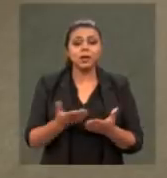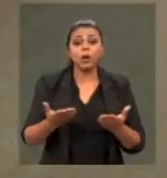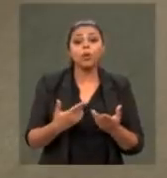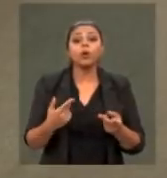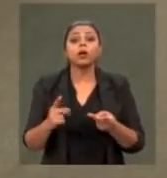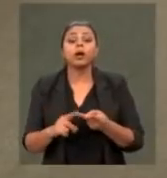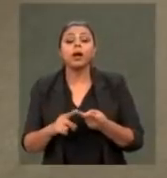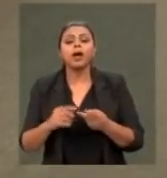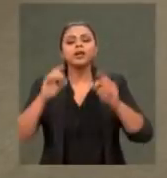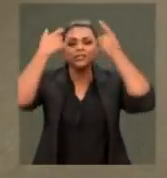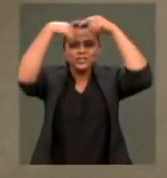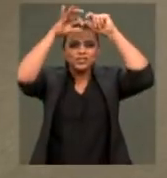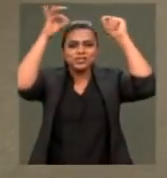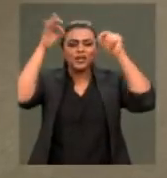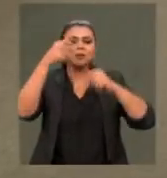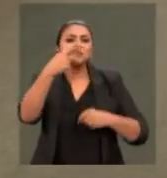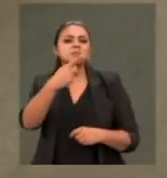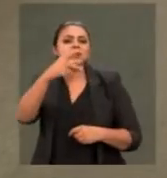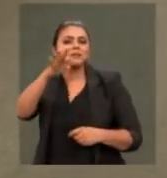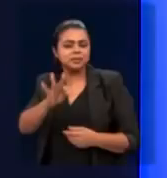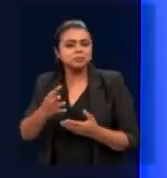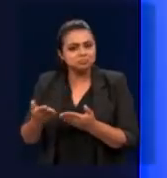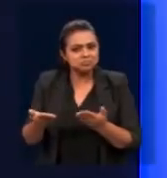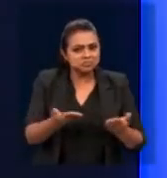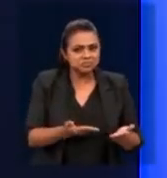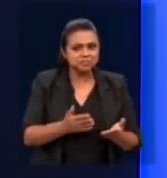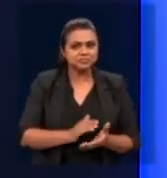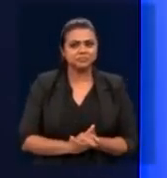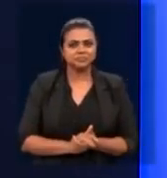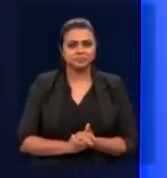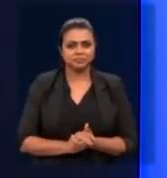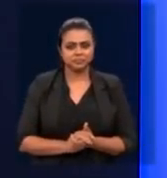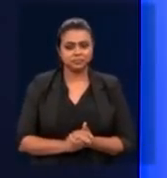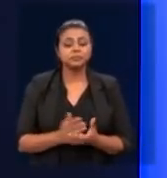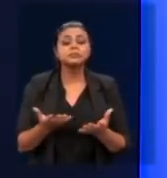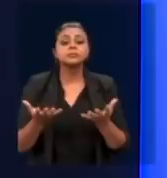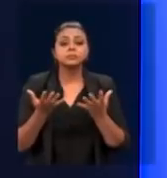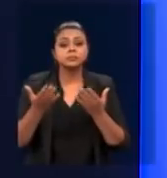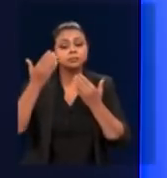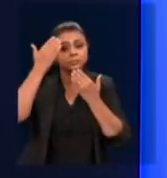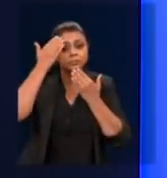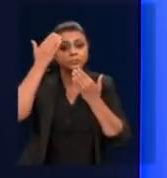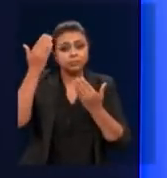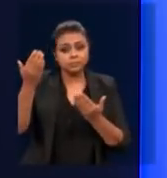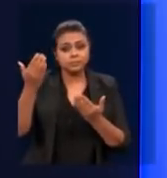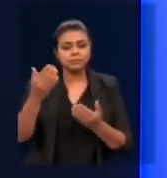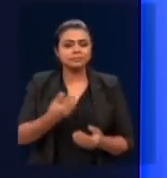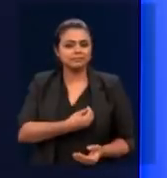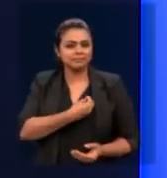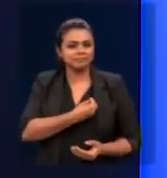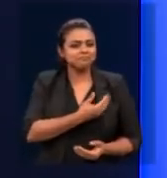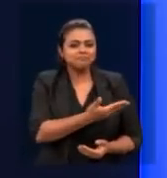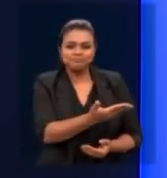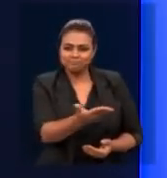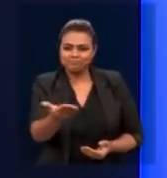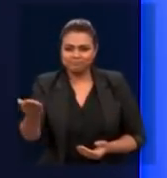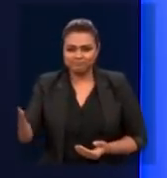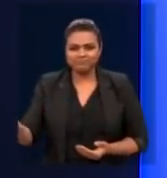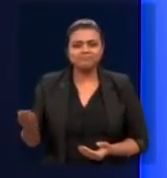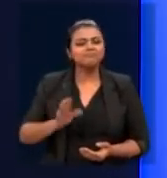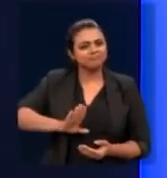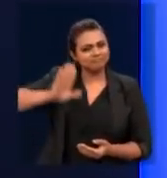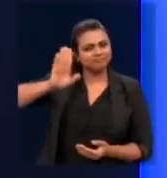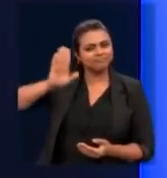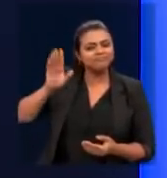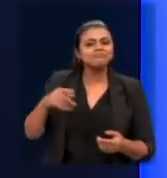eles jaqueline rocha do pt por favor quero agradecer que a presença de todos e todos os candidatos a